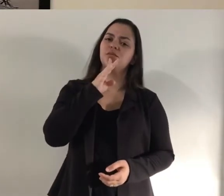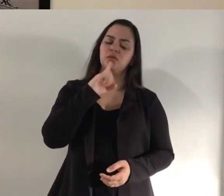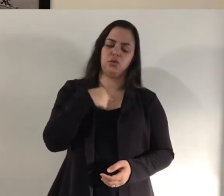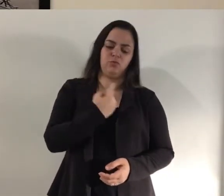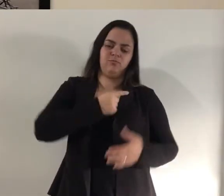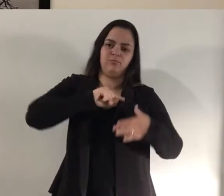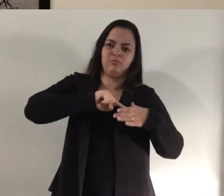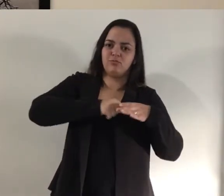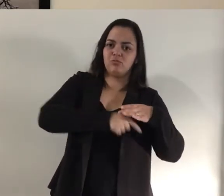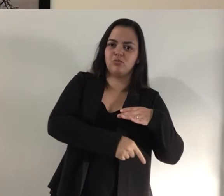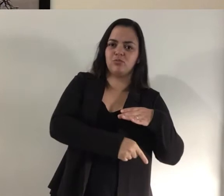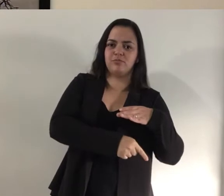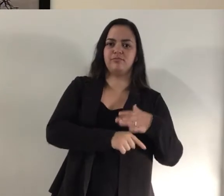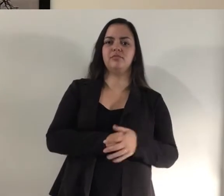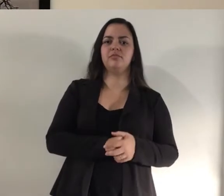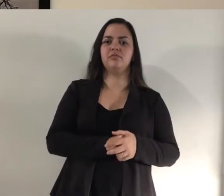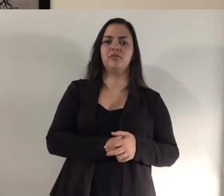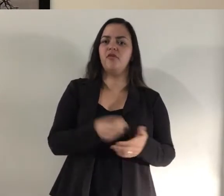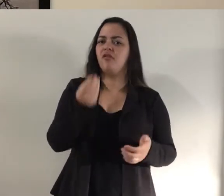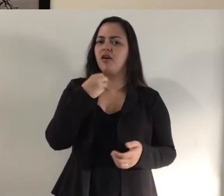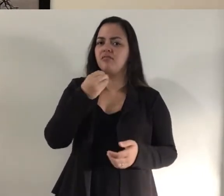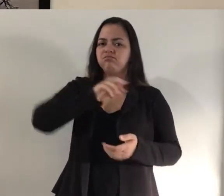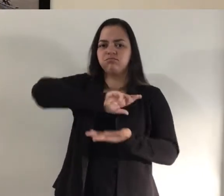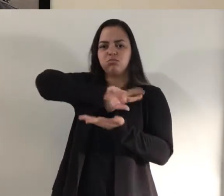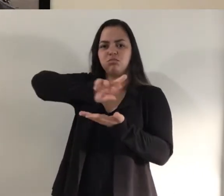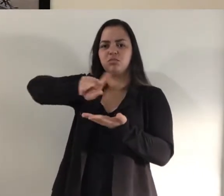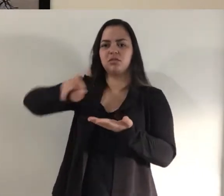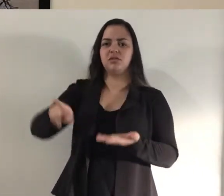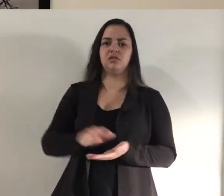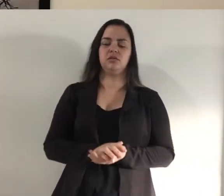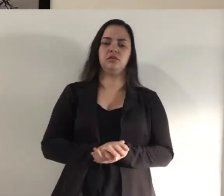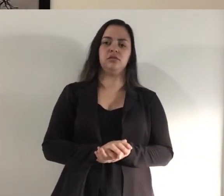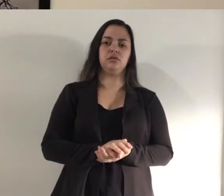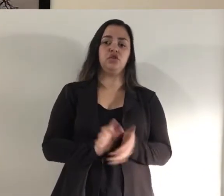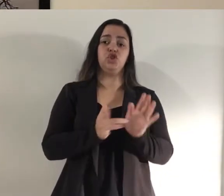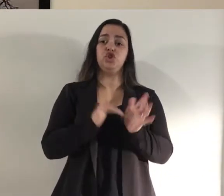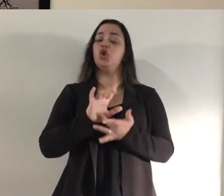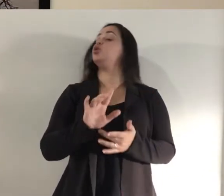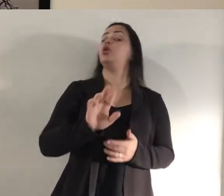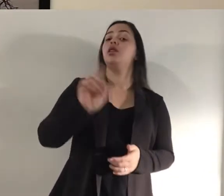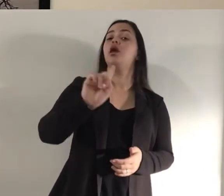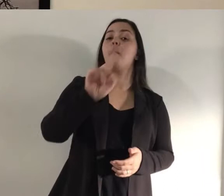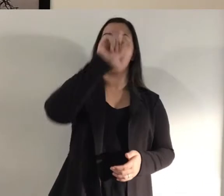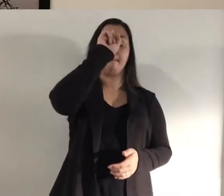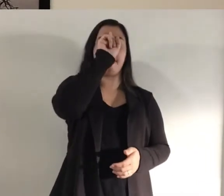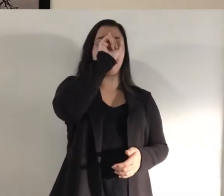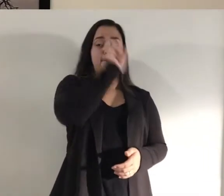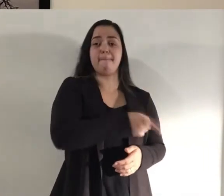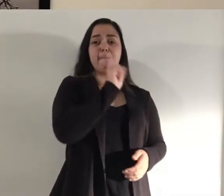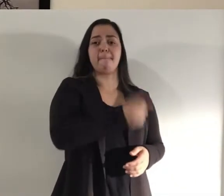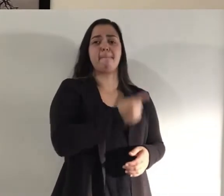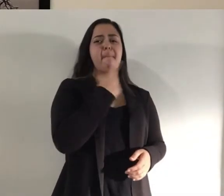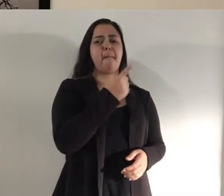nossa fragilidade. Ao invés de censurá-los a incredulidade, ao invés de falar que eles estavam ali porque